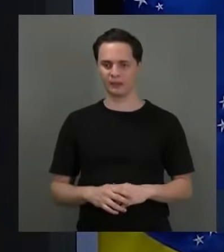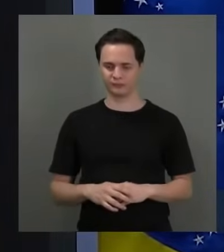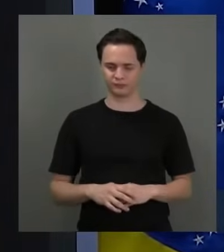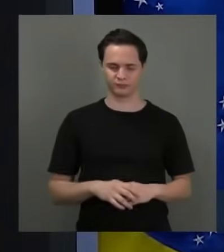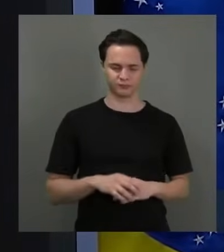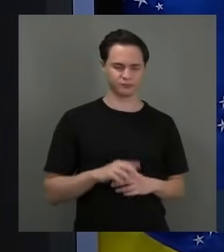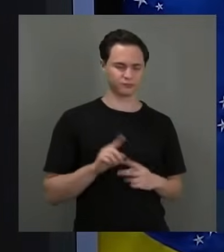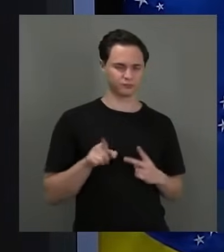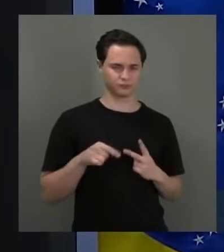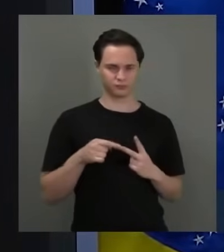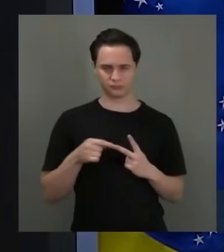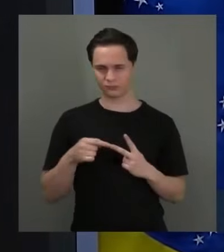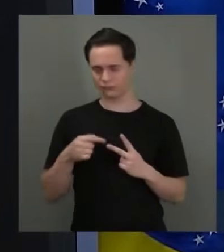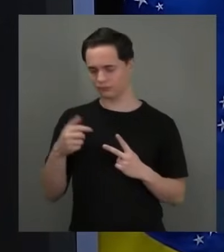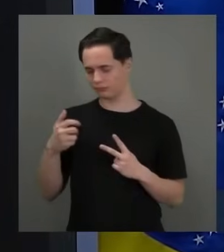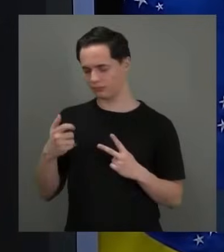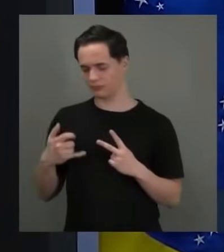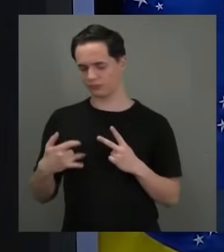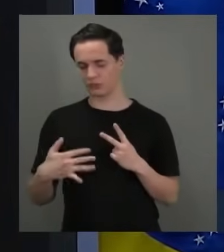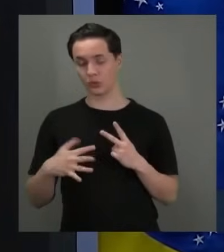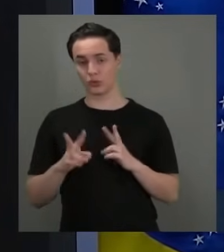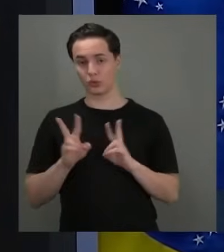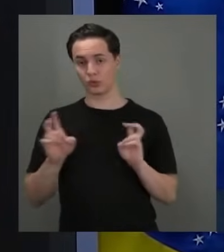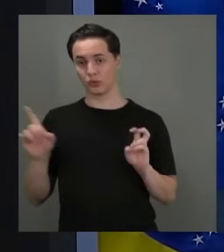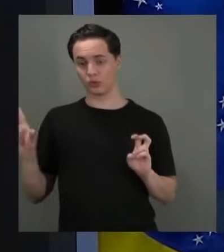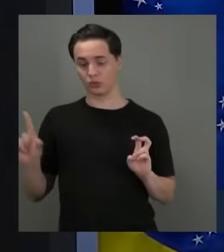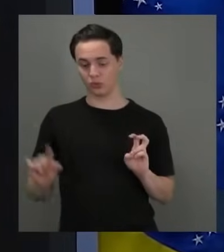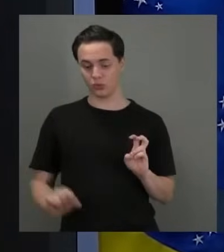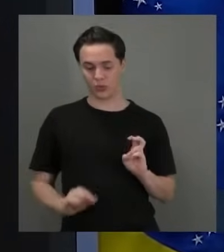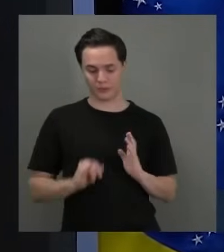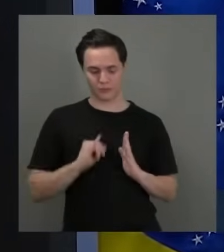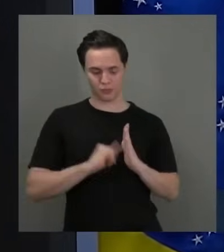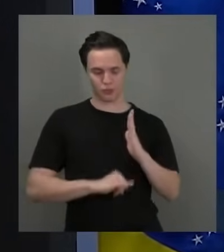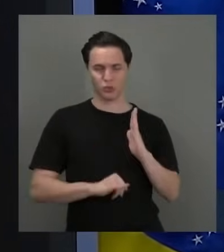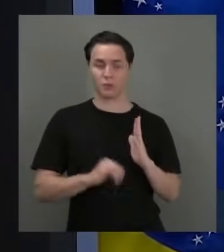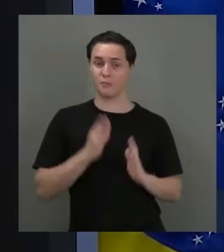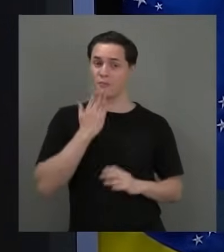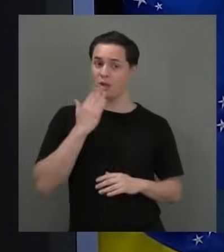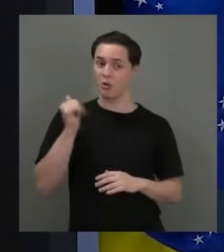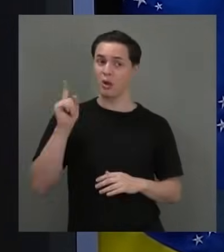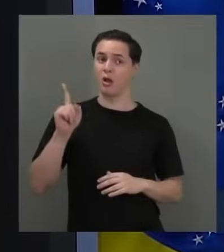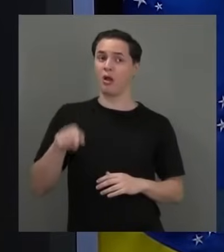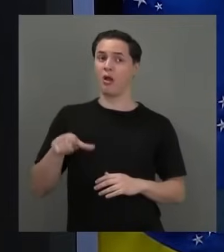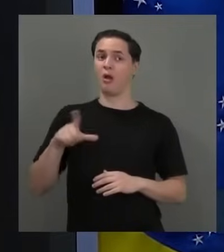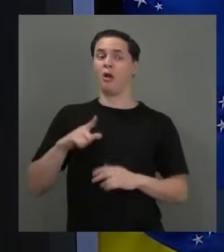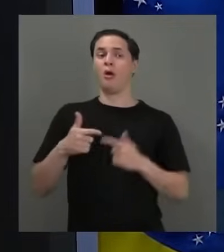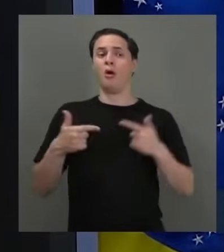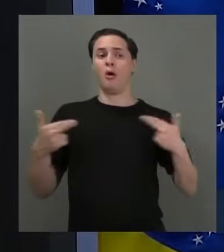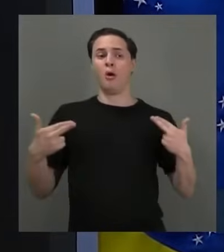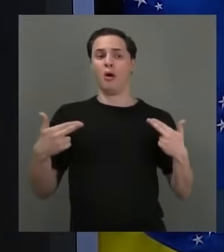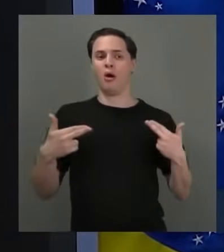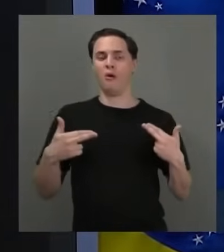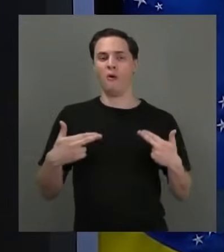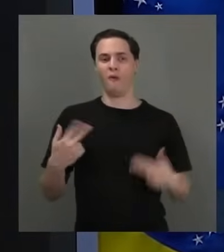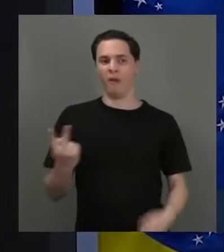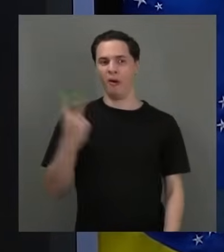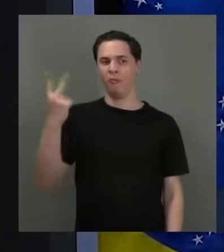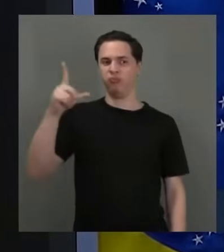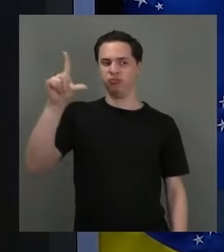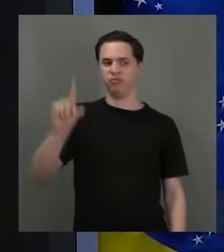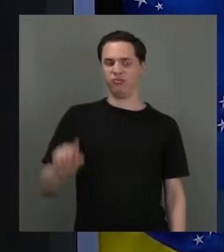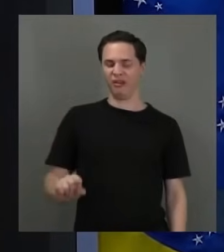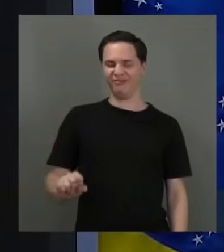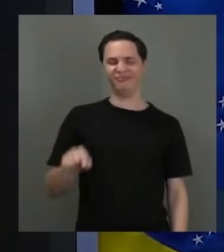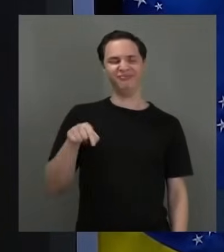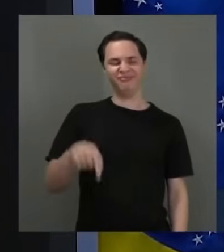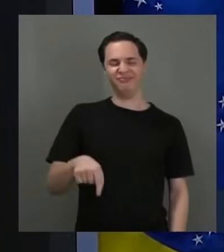Segundo item para se falar com relação à redução de tributos. O ideal é que nós tenhamos tributos menores. Nós já temos um tributo muito alto no país, nós